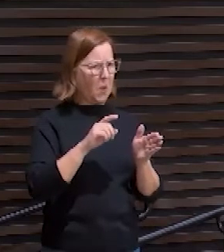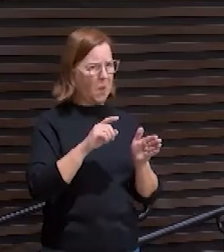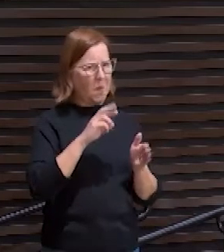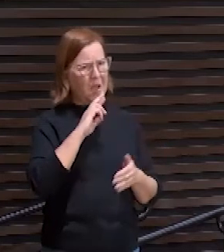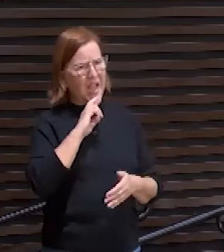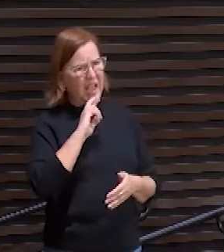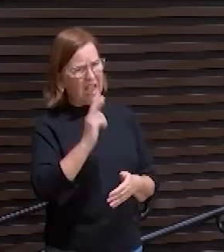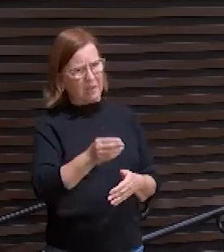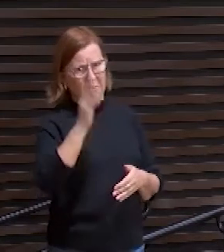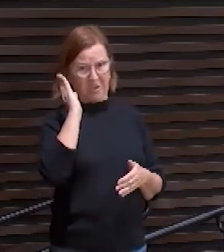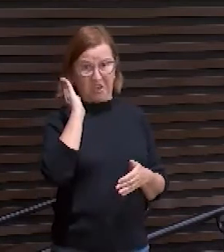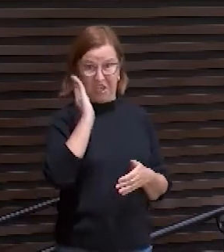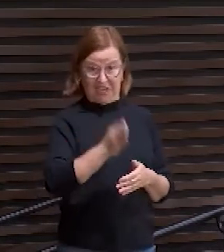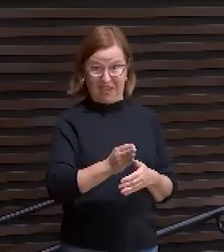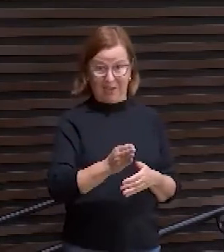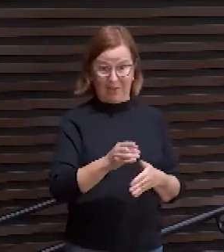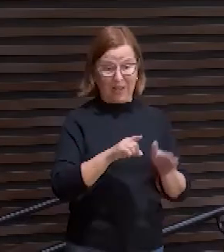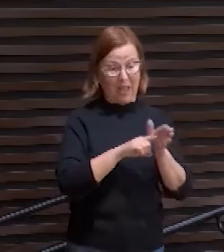à pergunta do jovem rico.